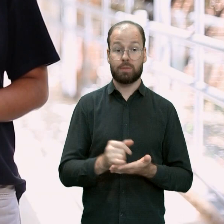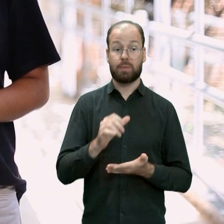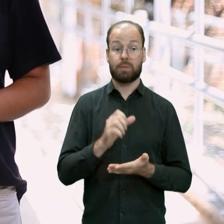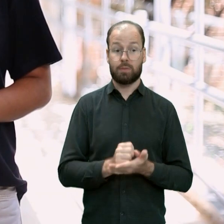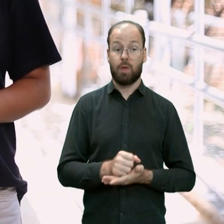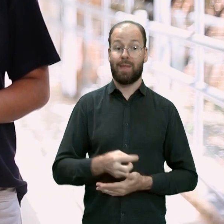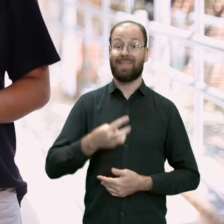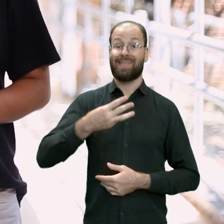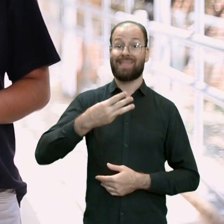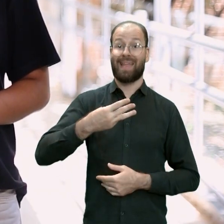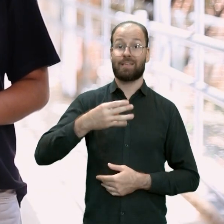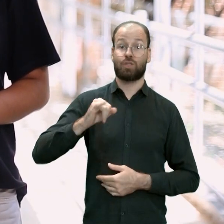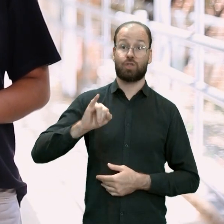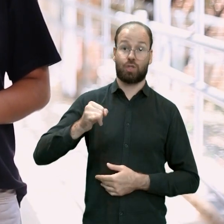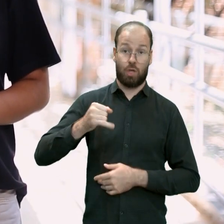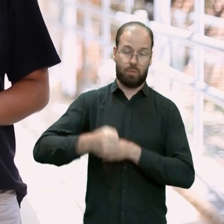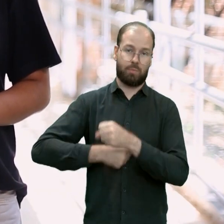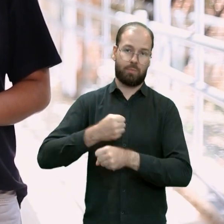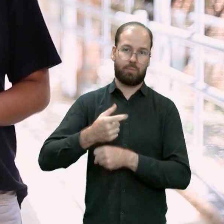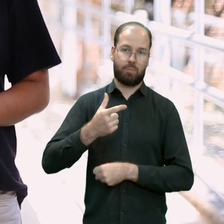Confira mais informações no site